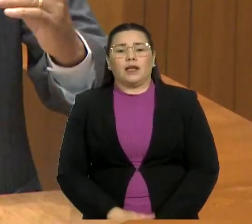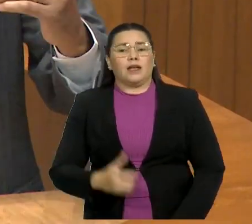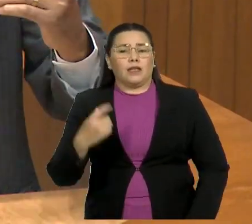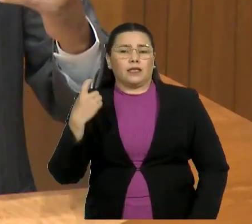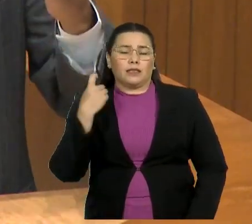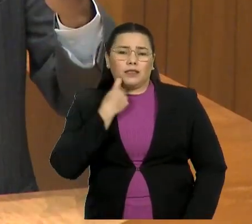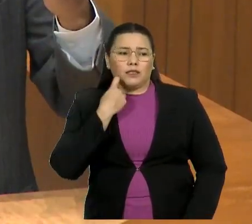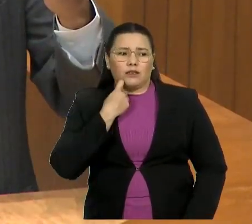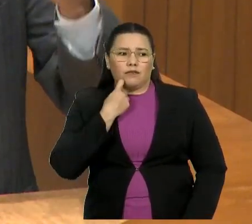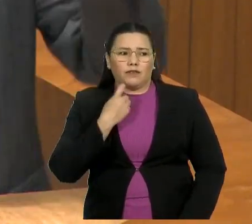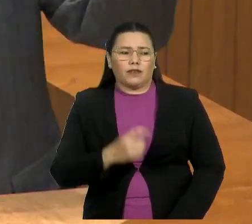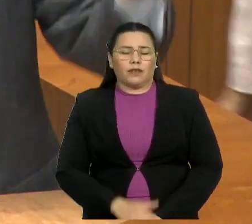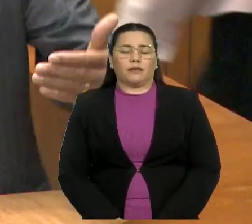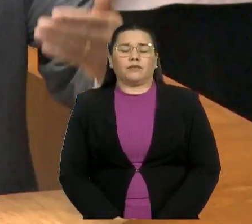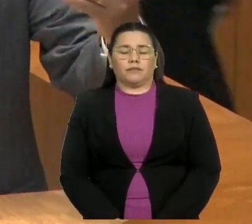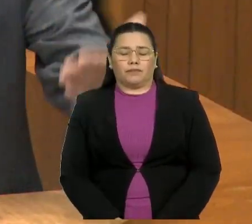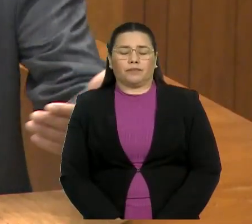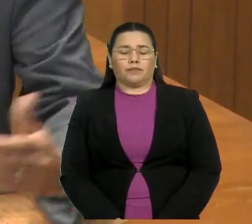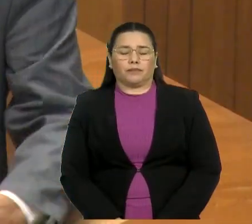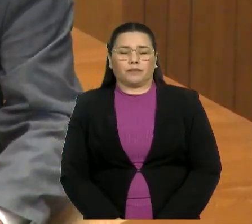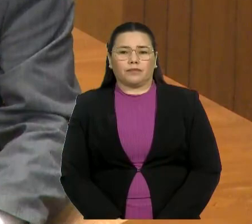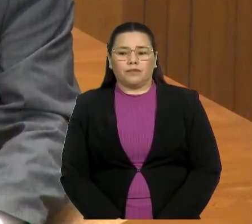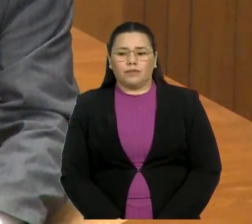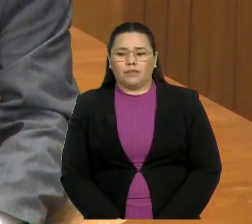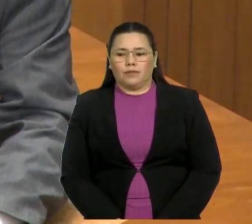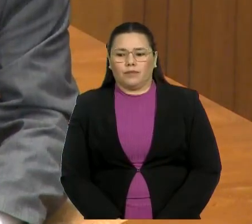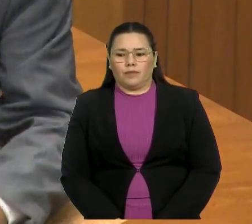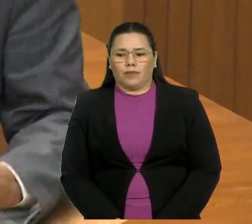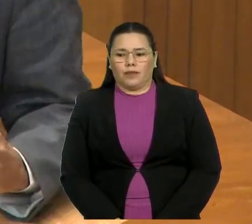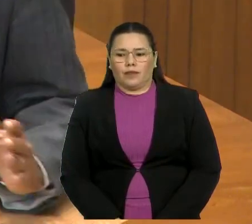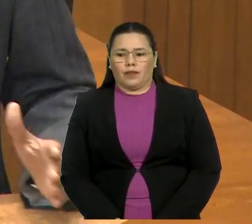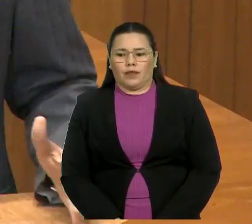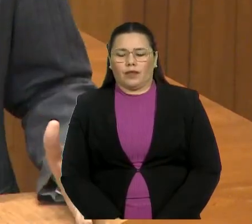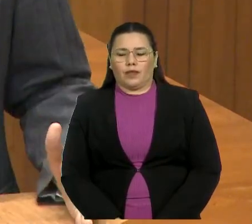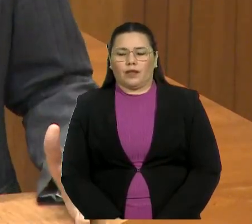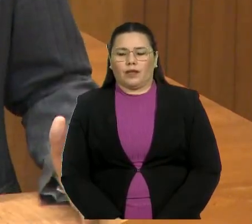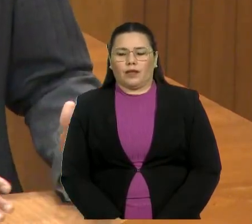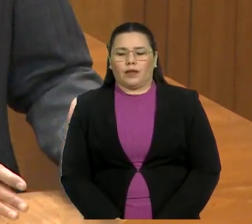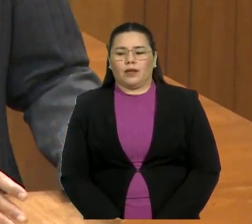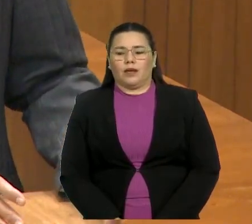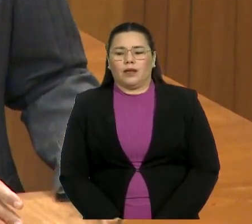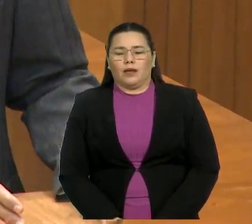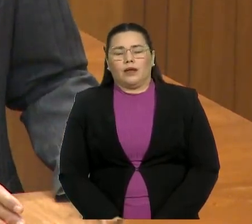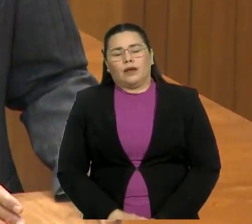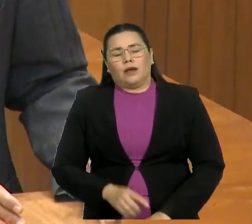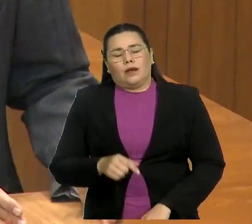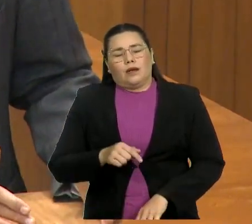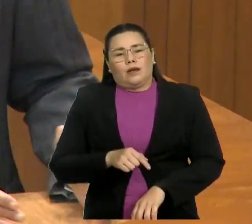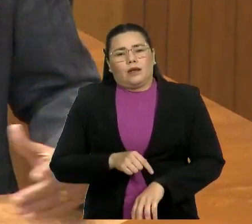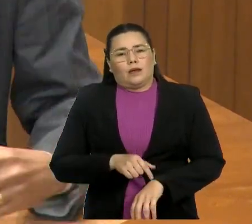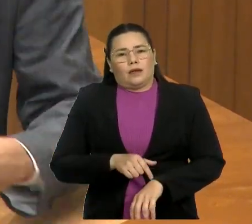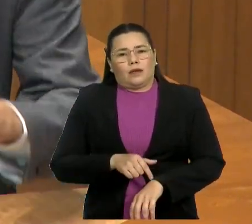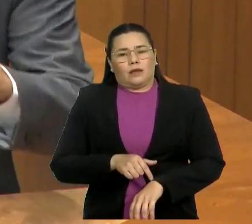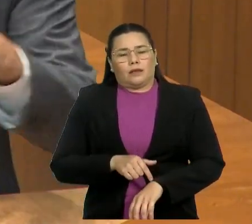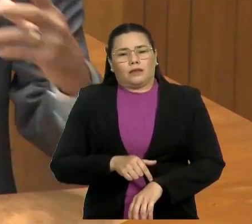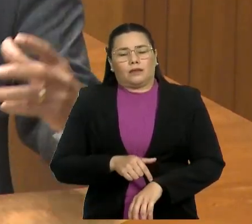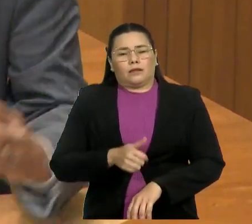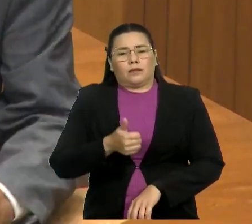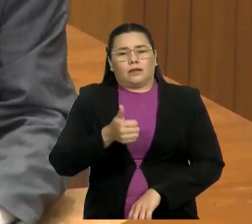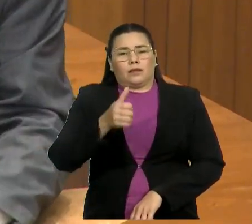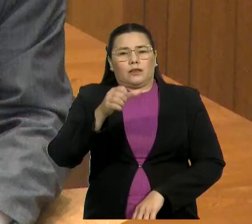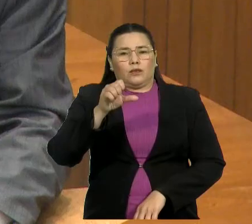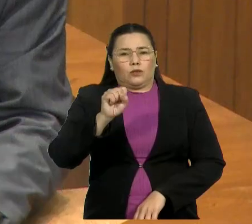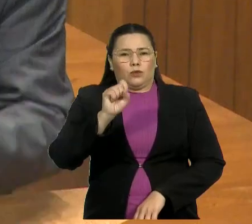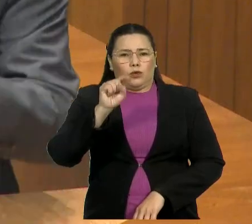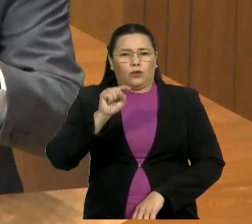e até o sábado, a presidenta fará uma análise de conjuntura, falar